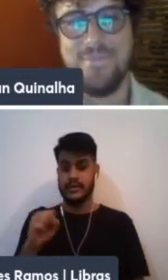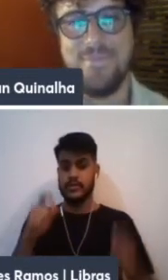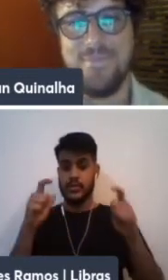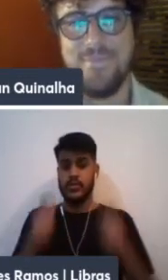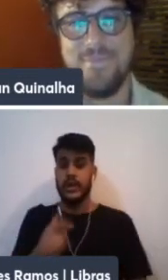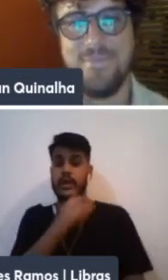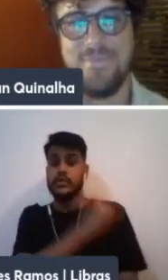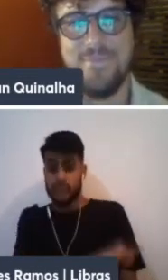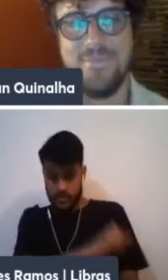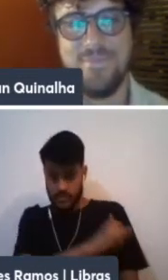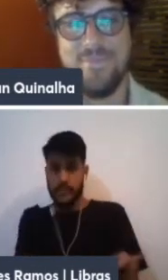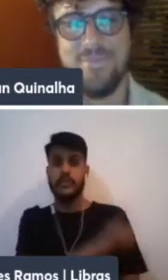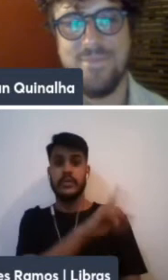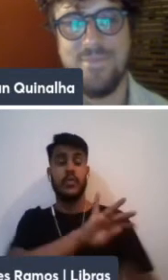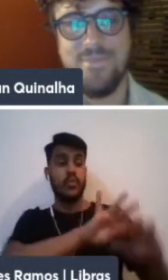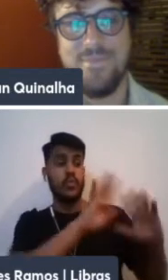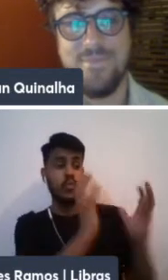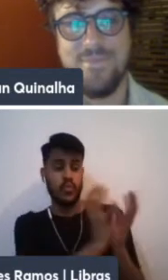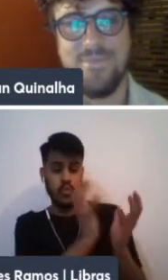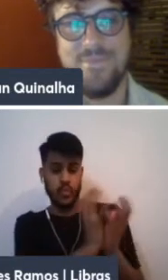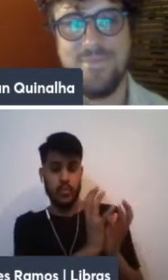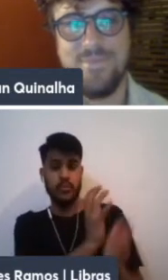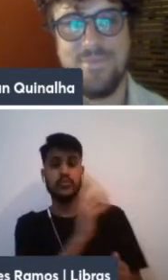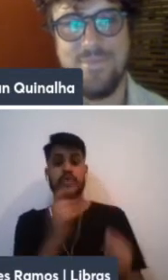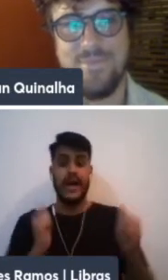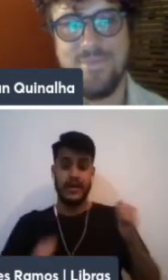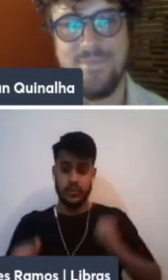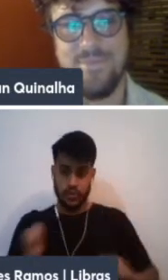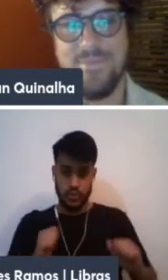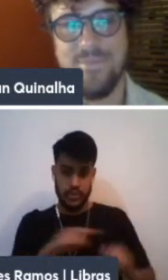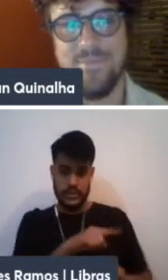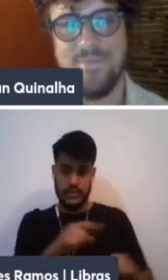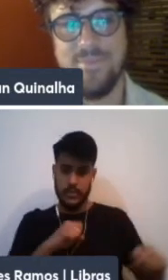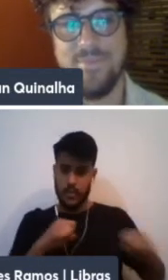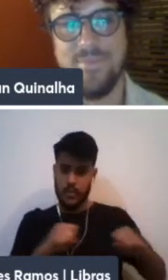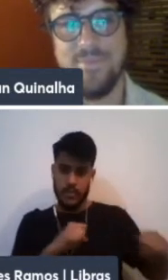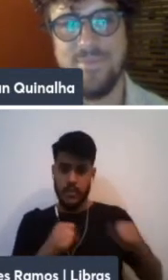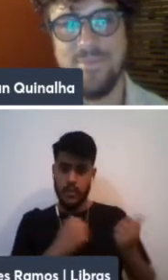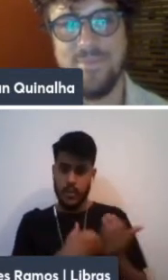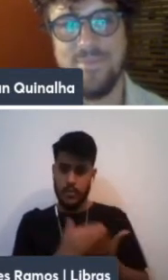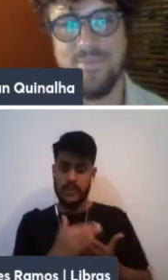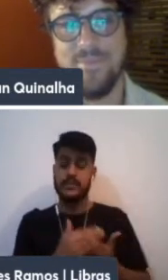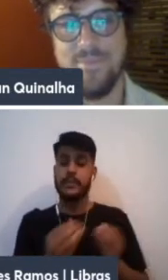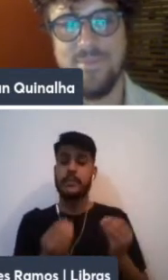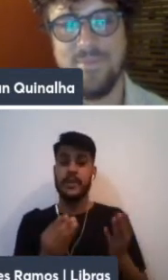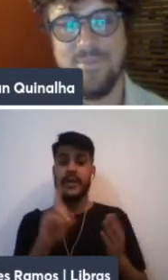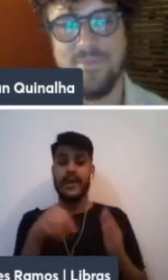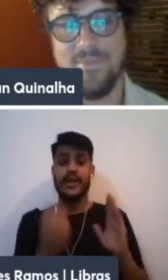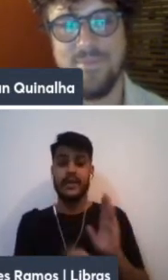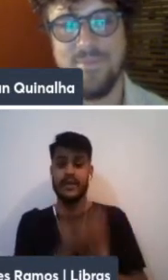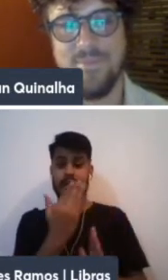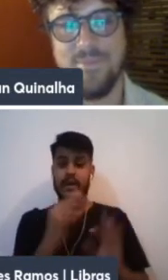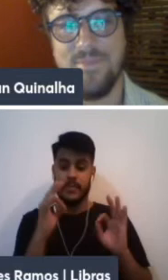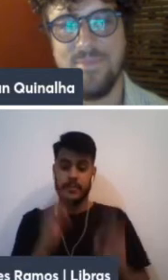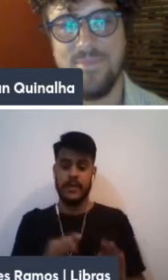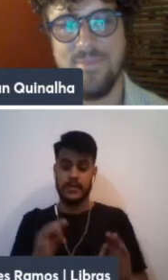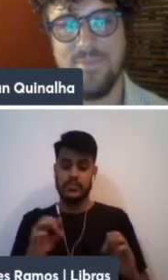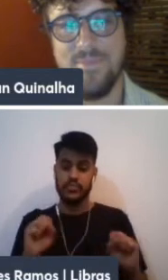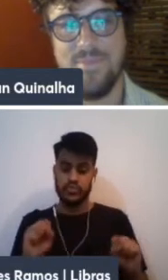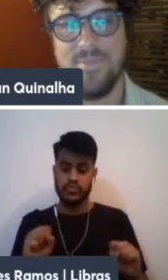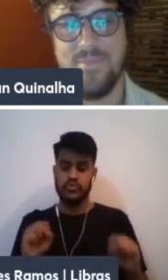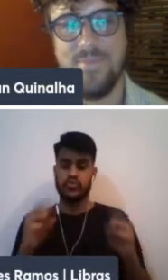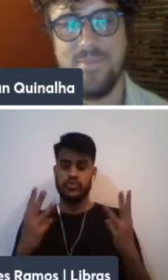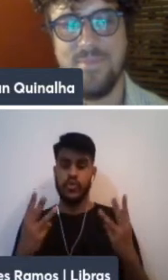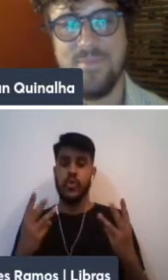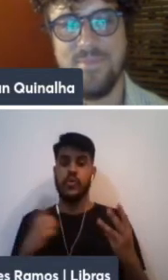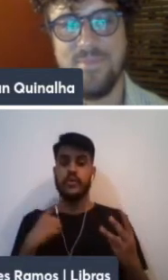grupo de atores que estavam se mobilizando para montar um espetáculo que